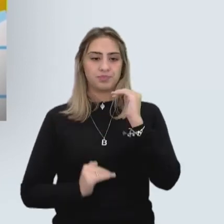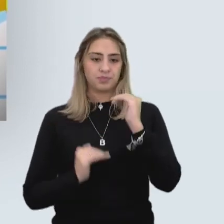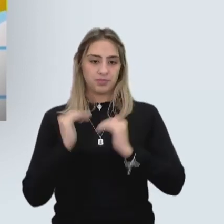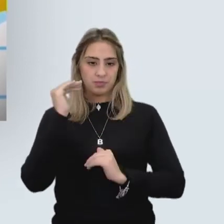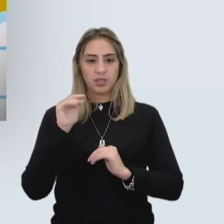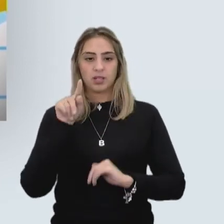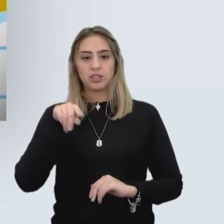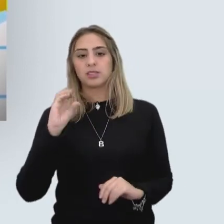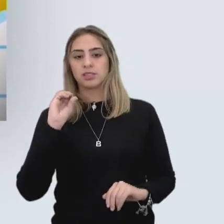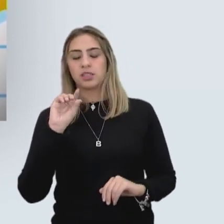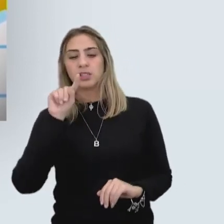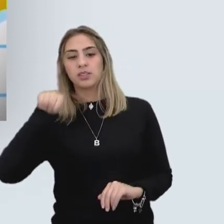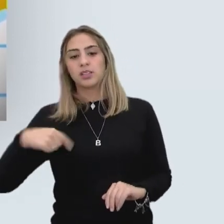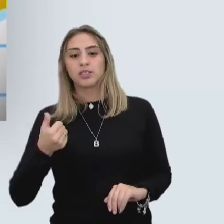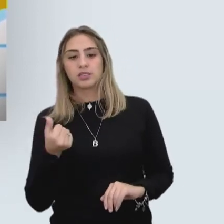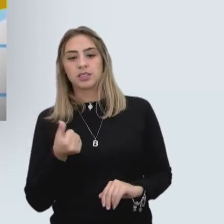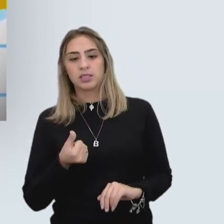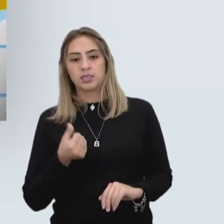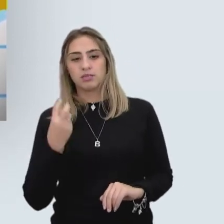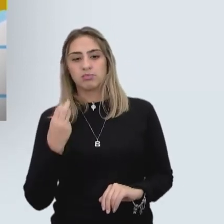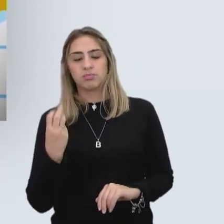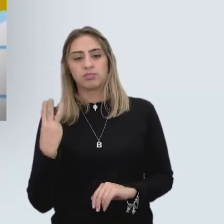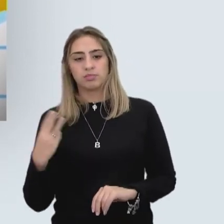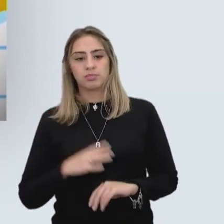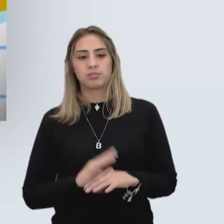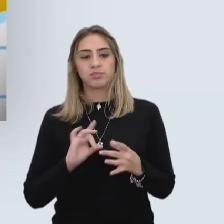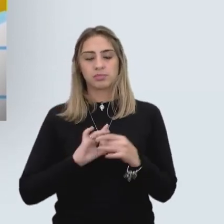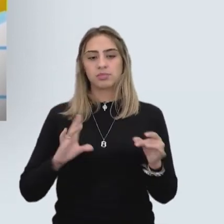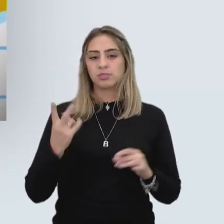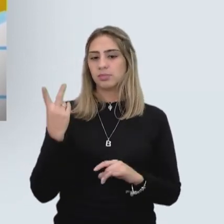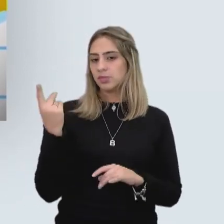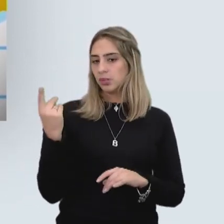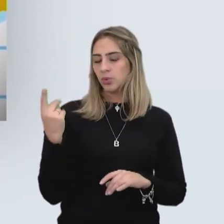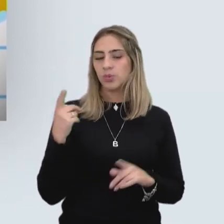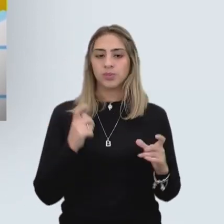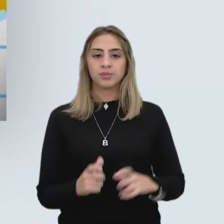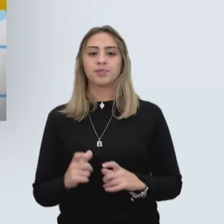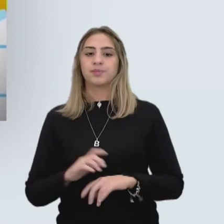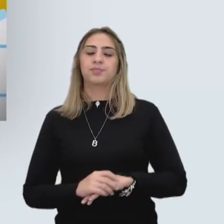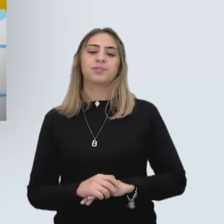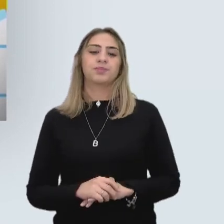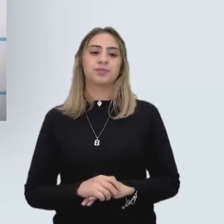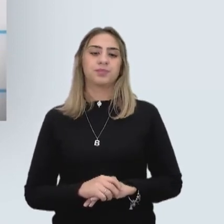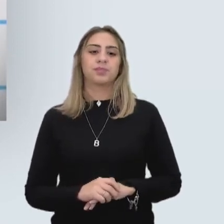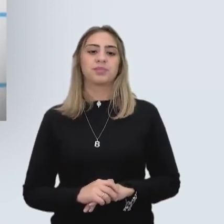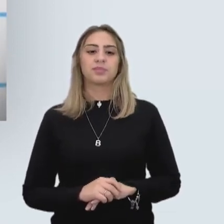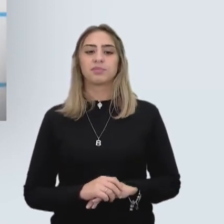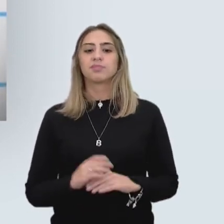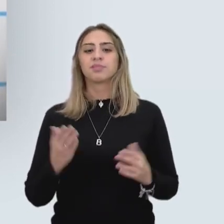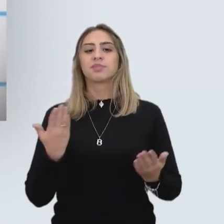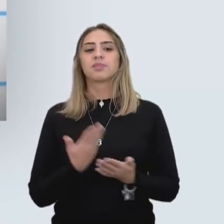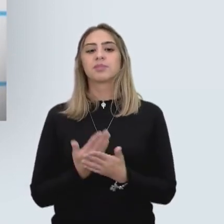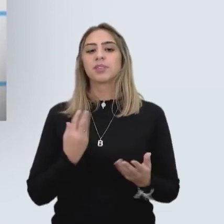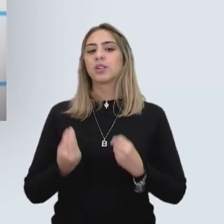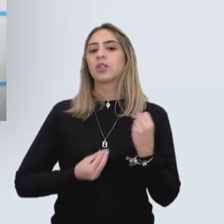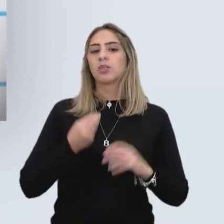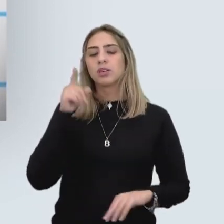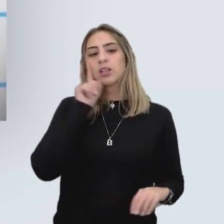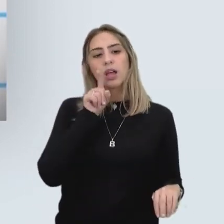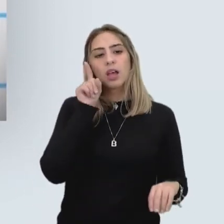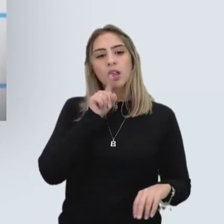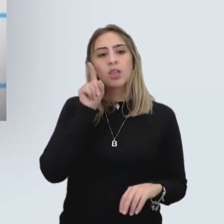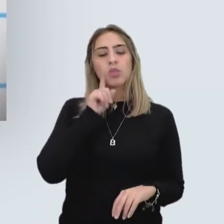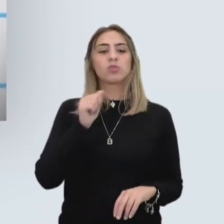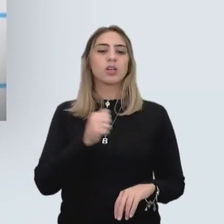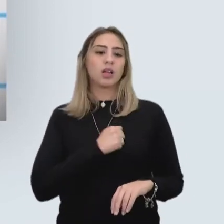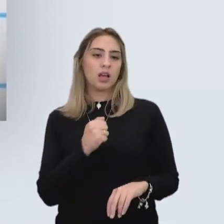de 0,633, o que nos deixaria em segundo lugar na classificação atual. Em lugares como os Estados Unidos, o Reino Unido, o